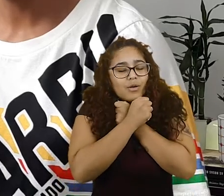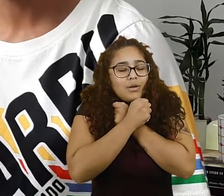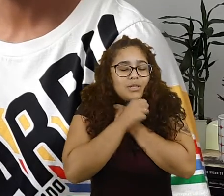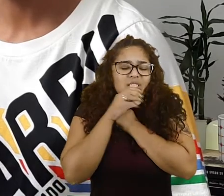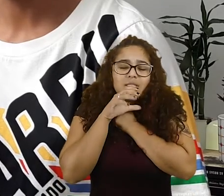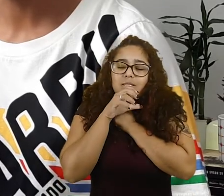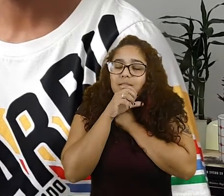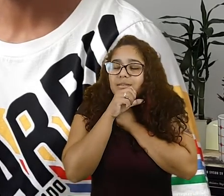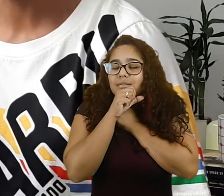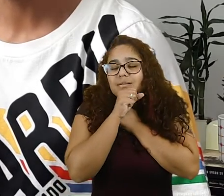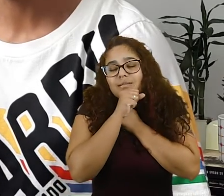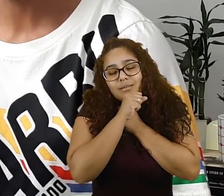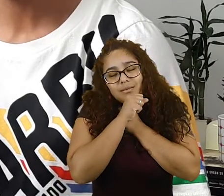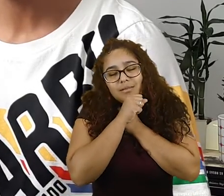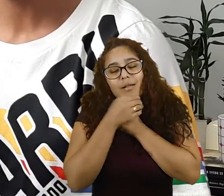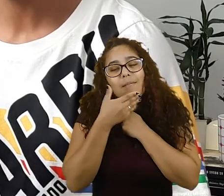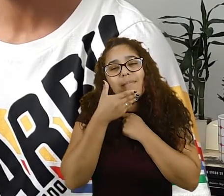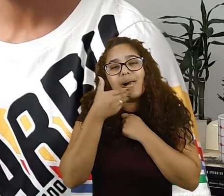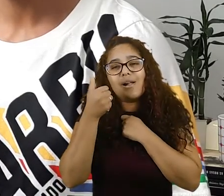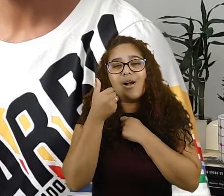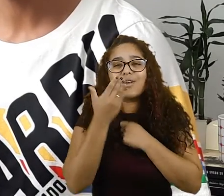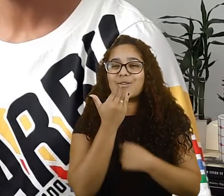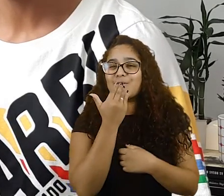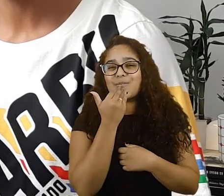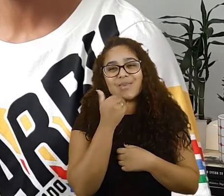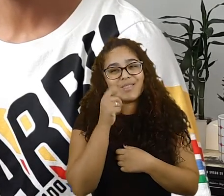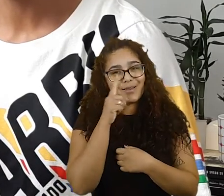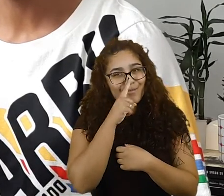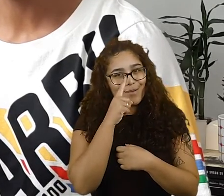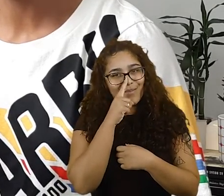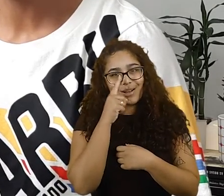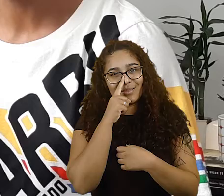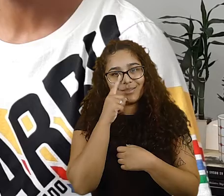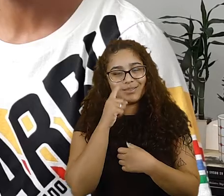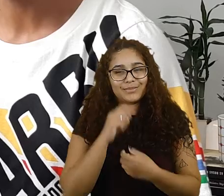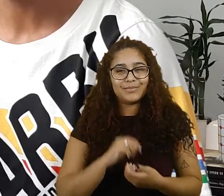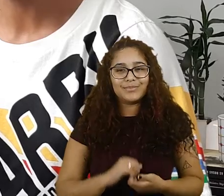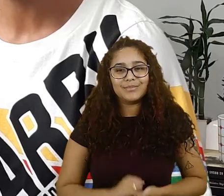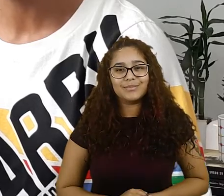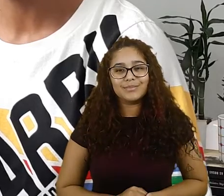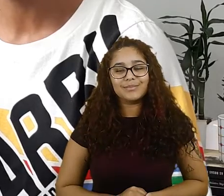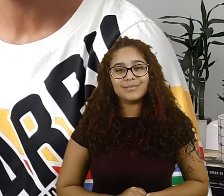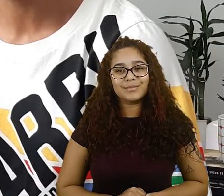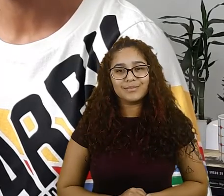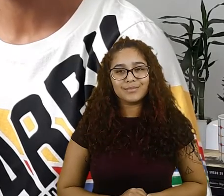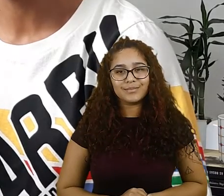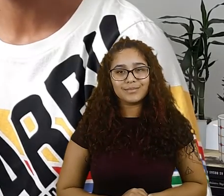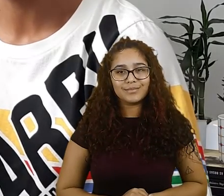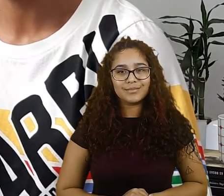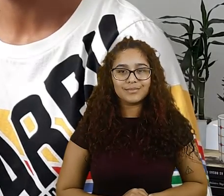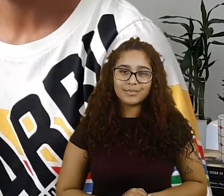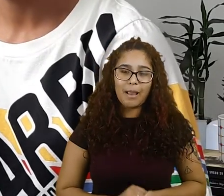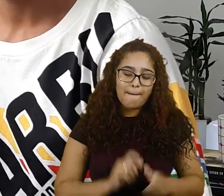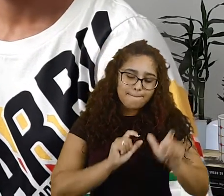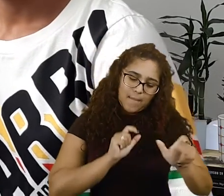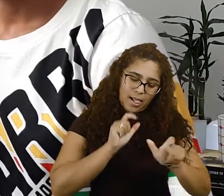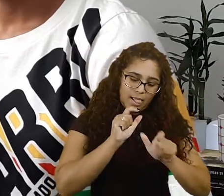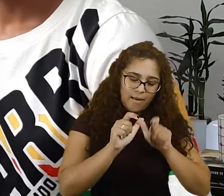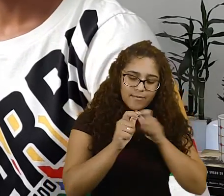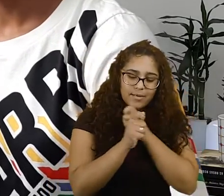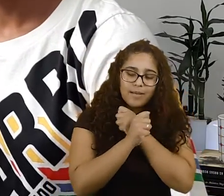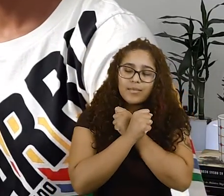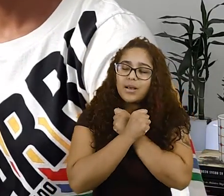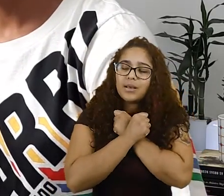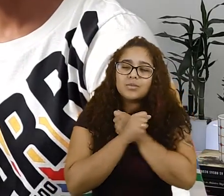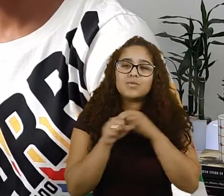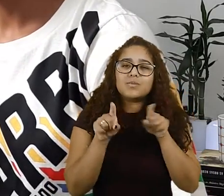como abraço de acalenta o chão mais quentinho que aquele mingau de tapioca que só manhã coloca açúcar na medida certa.